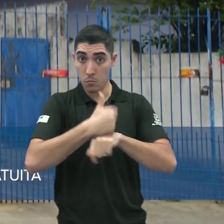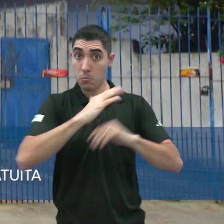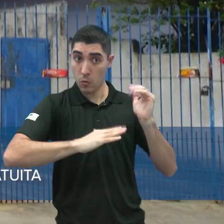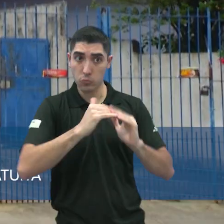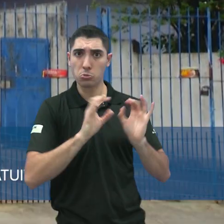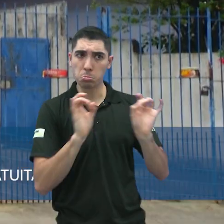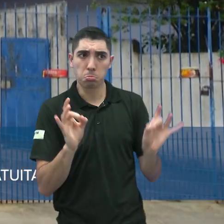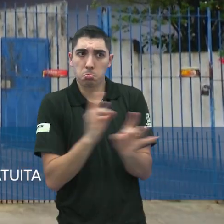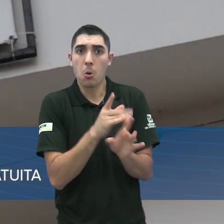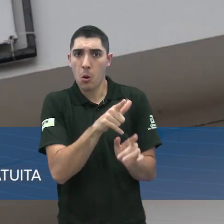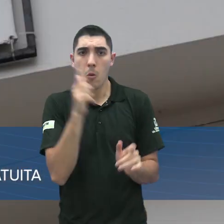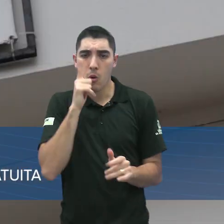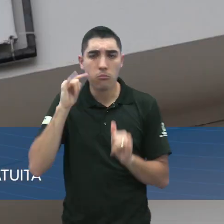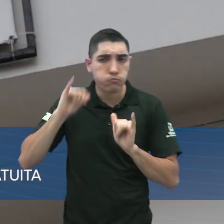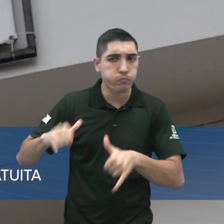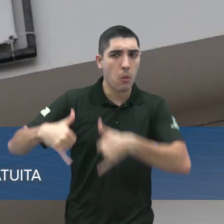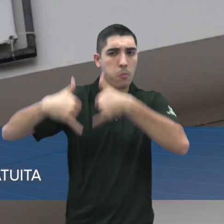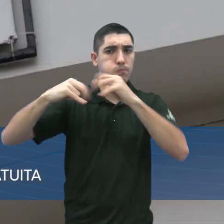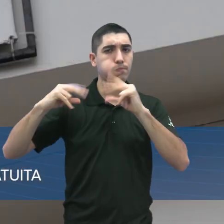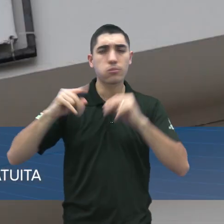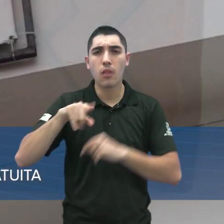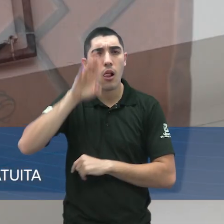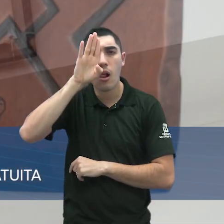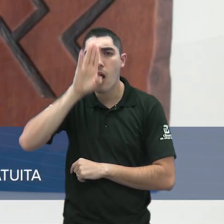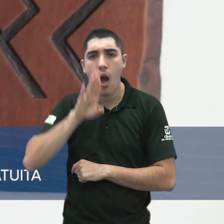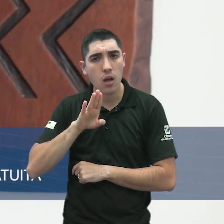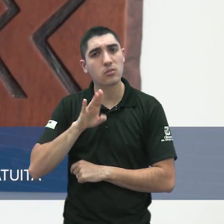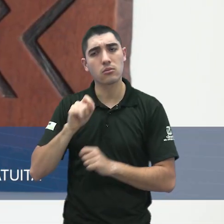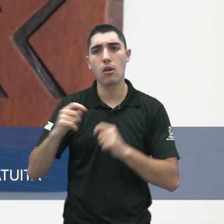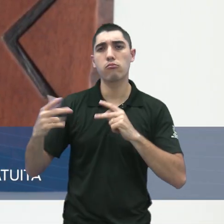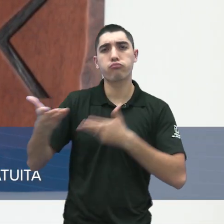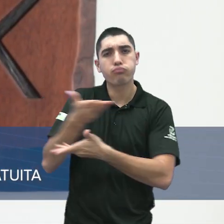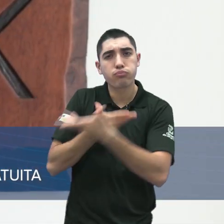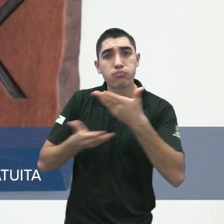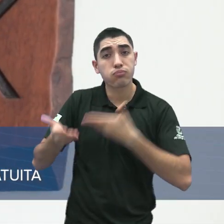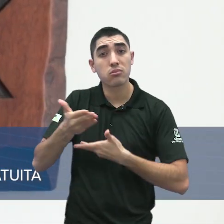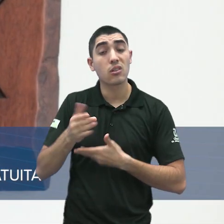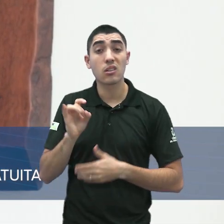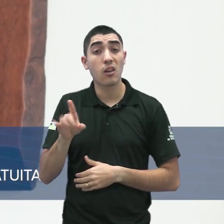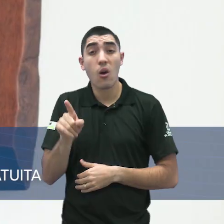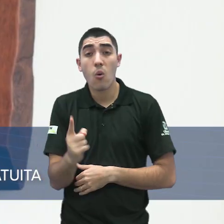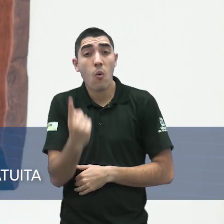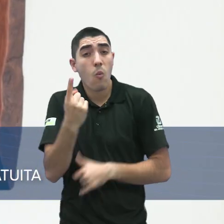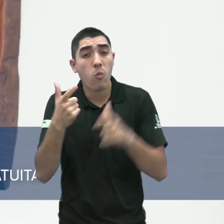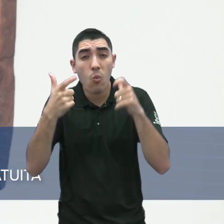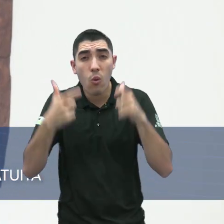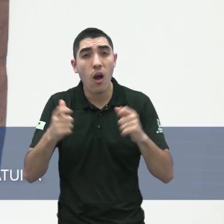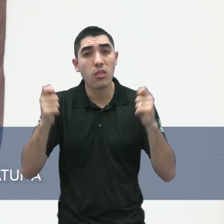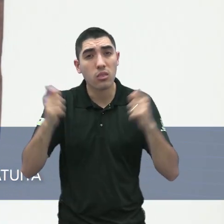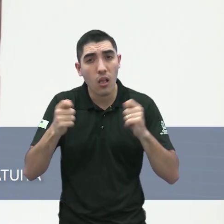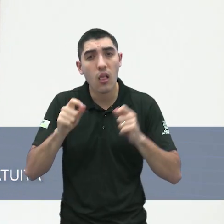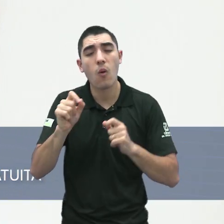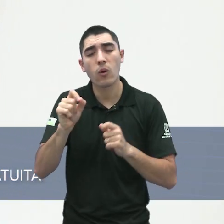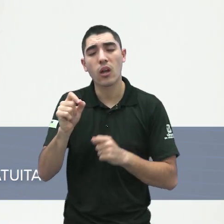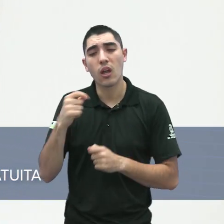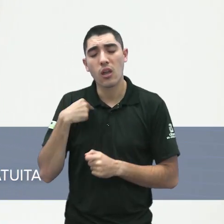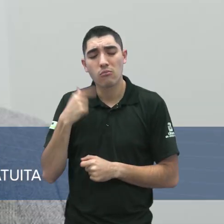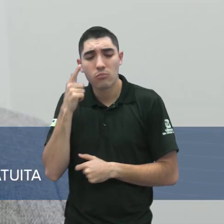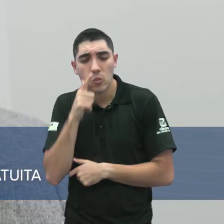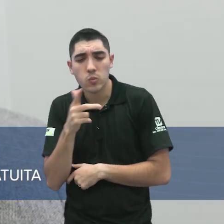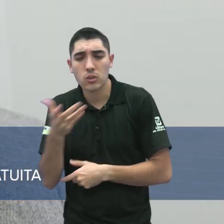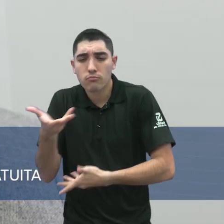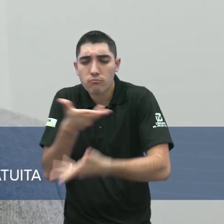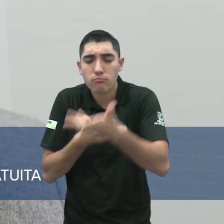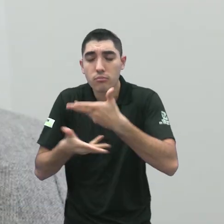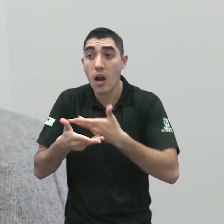apoio emocional de forma anônima e gratuita. E muitas vezes é o único espaço de escuta que alguém encontra.